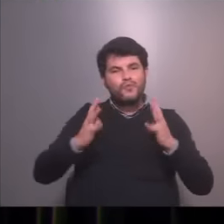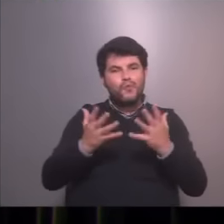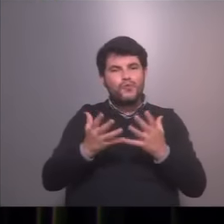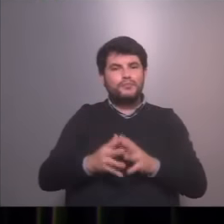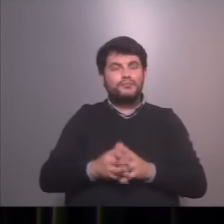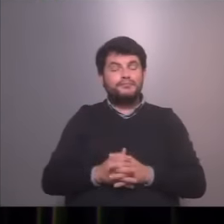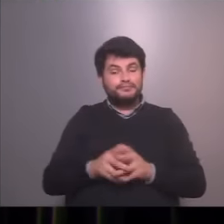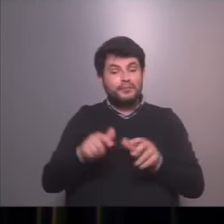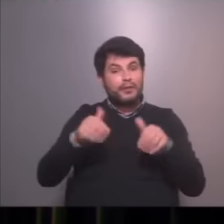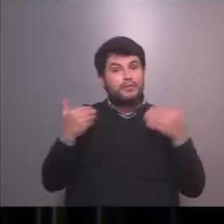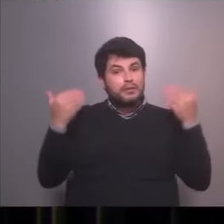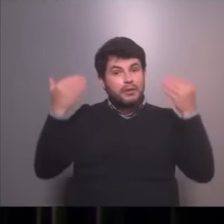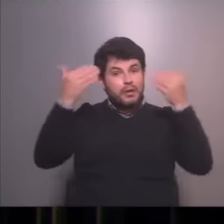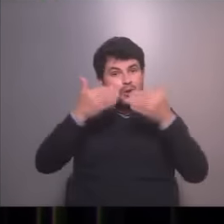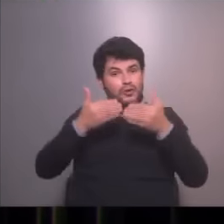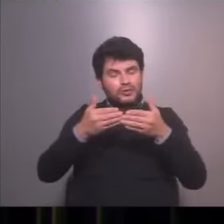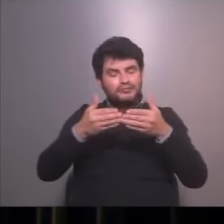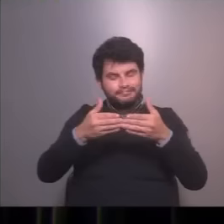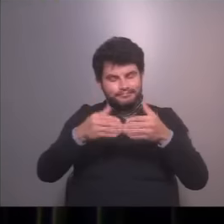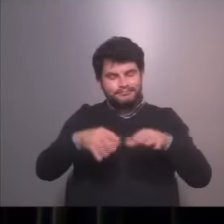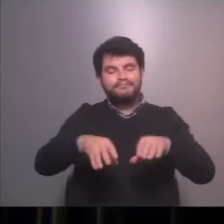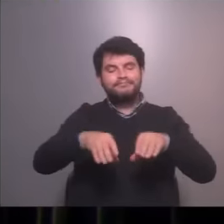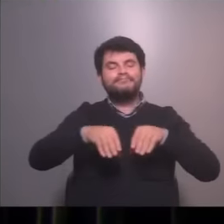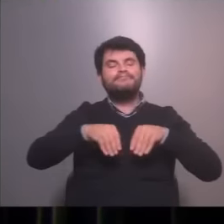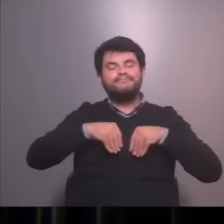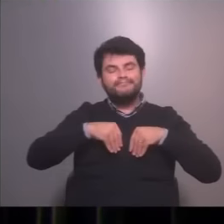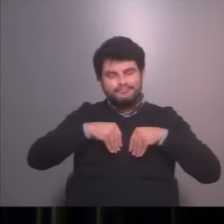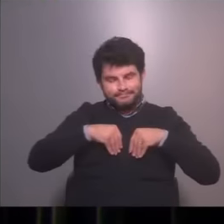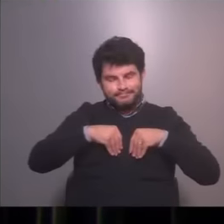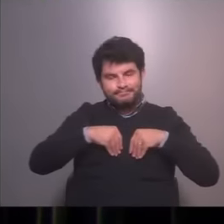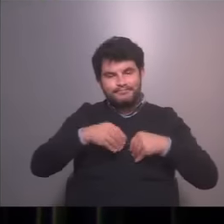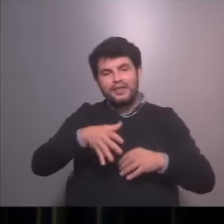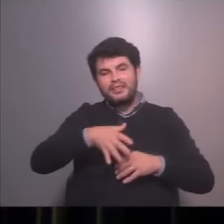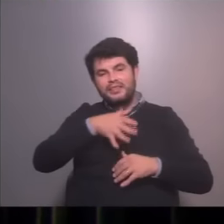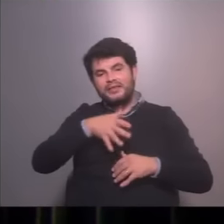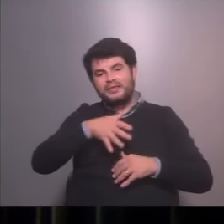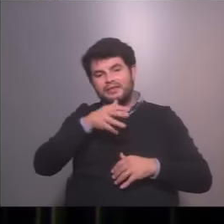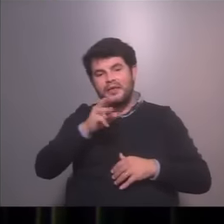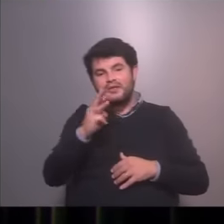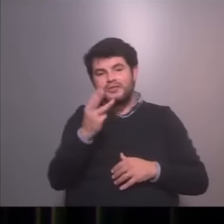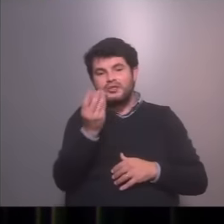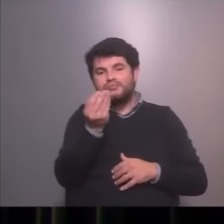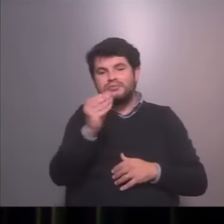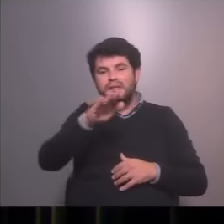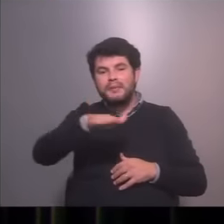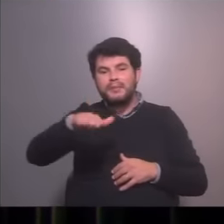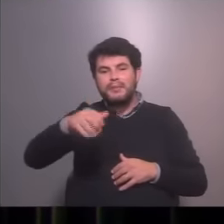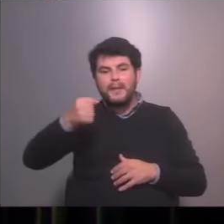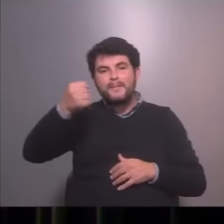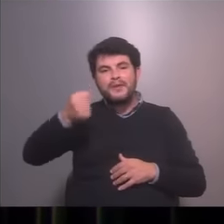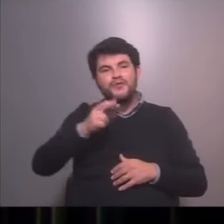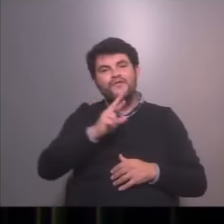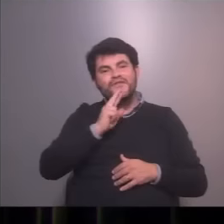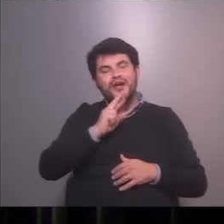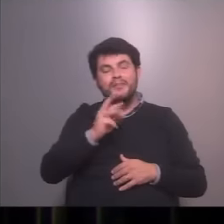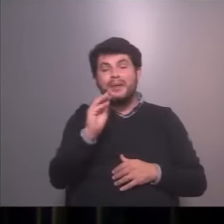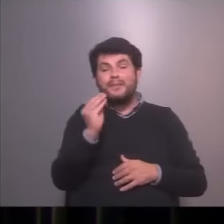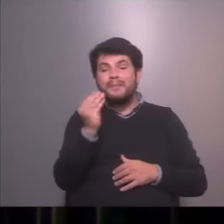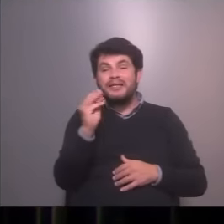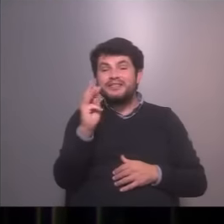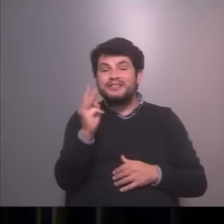Trindade, a esperança e a salvação do nosso mundo. E nesta noite acolhemos